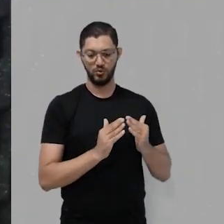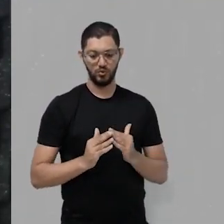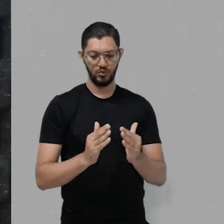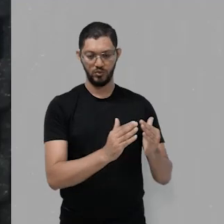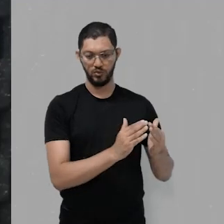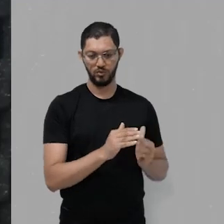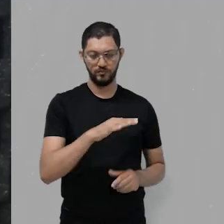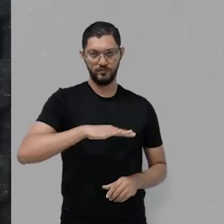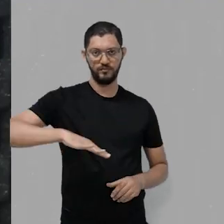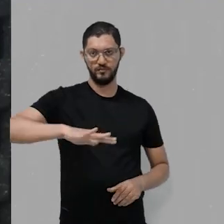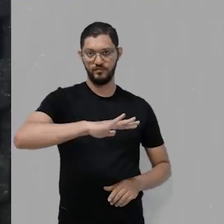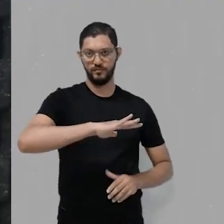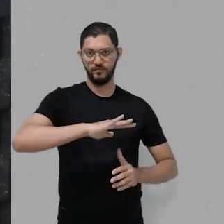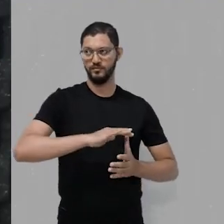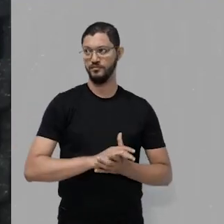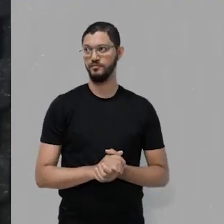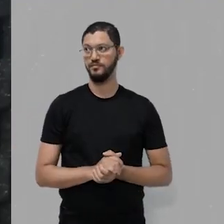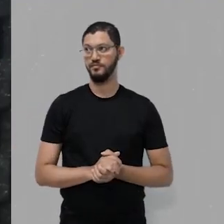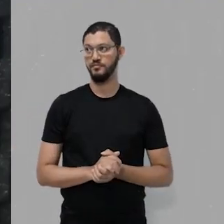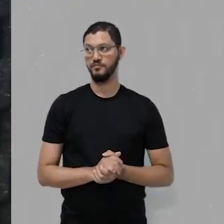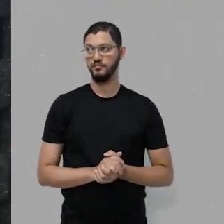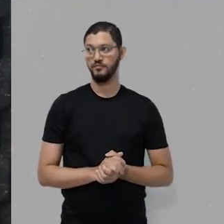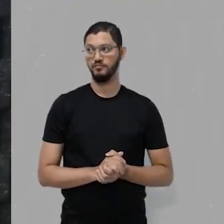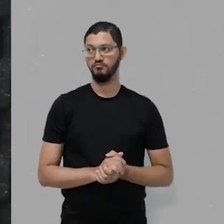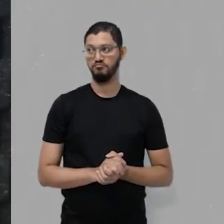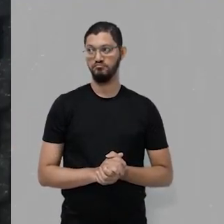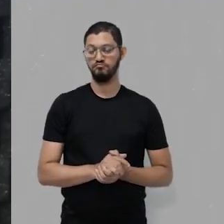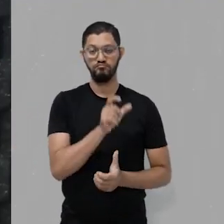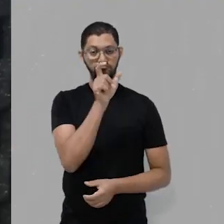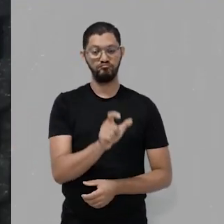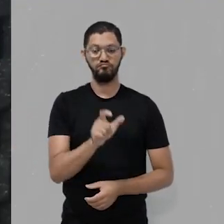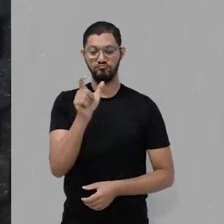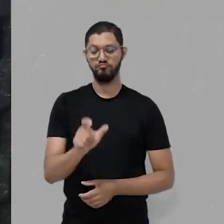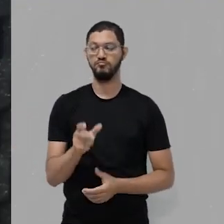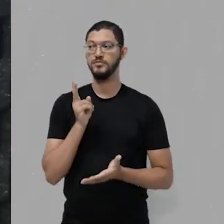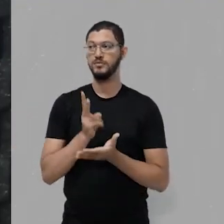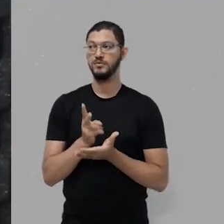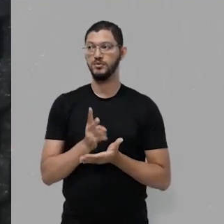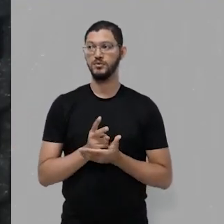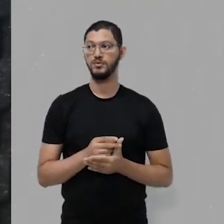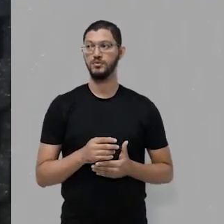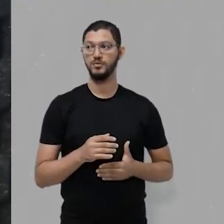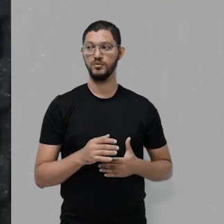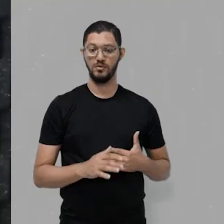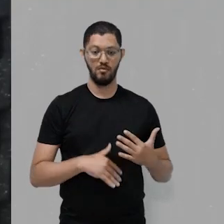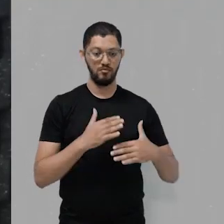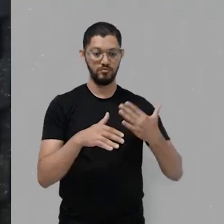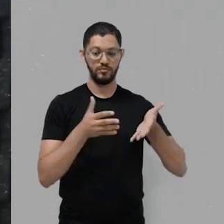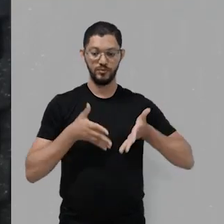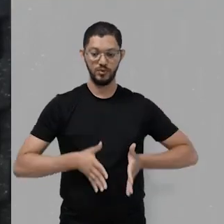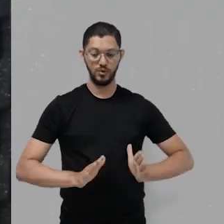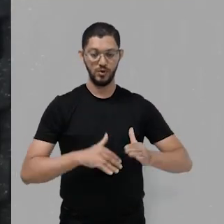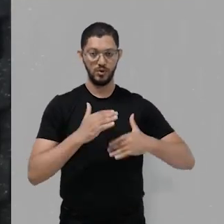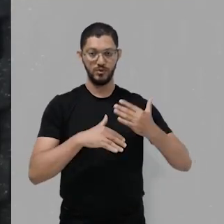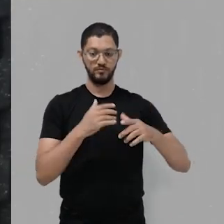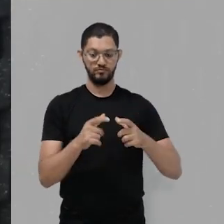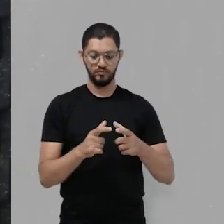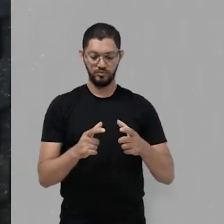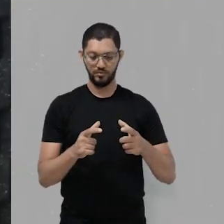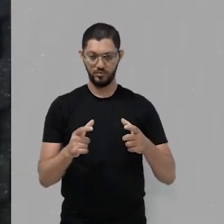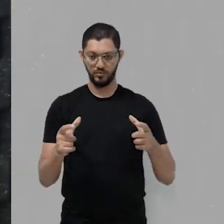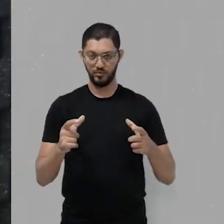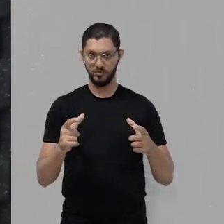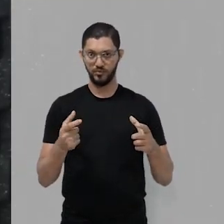morando numa região, esses indivíduos eles estão ali constantemente se reproduzindo, aumentando